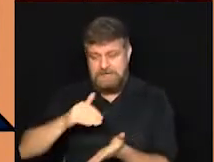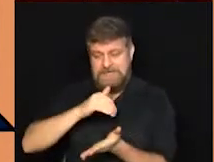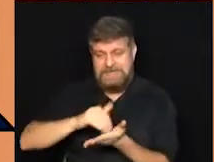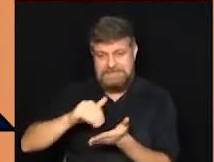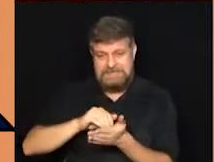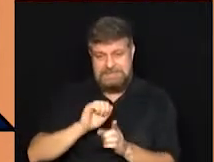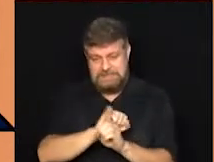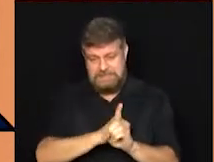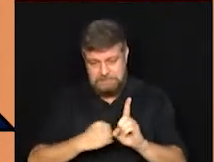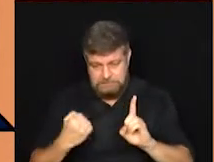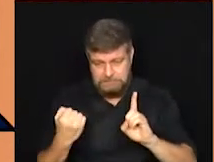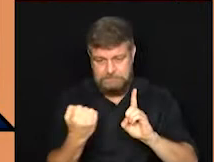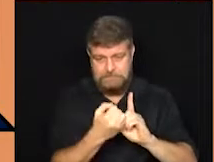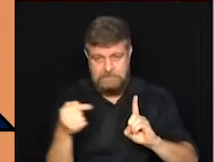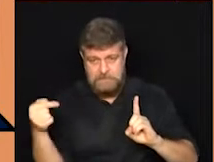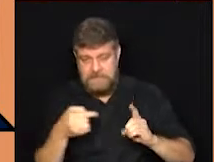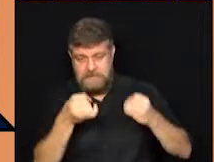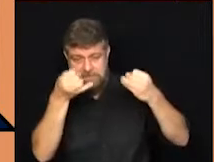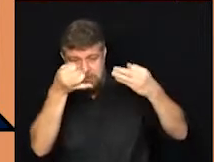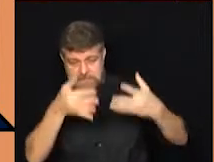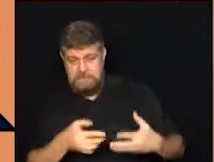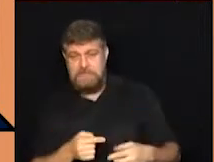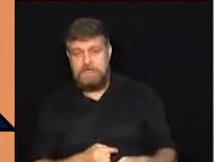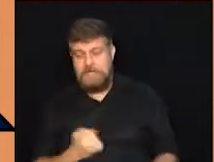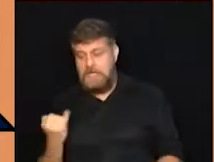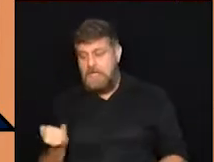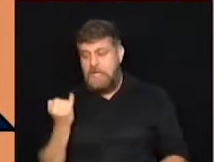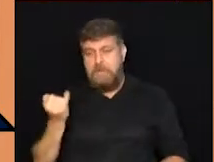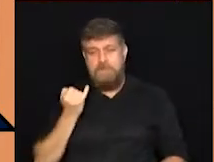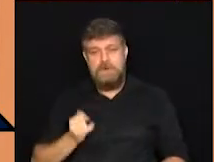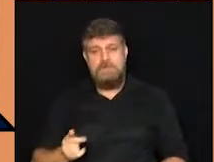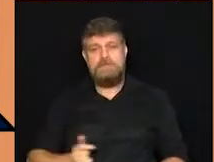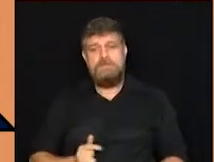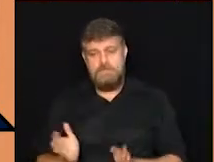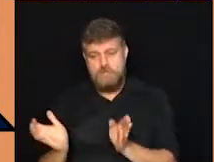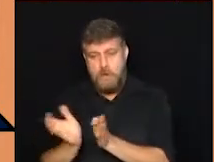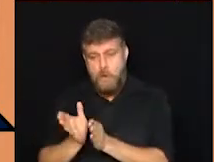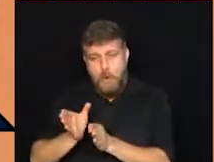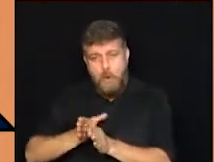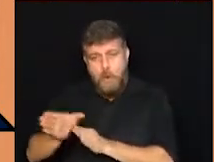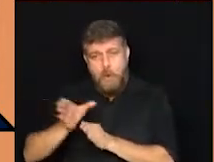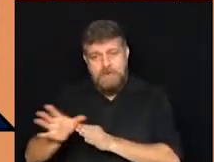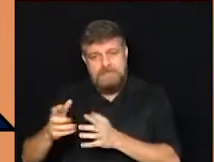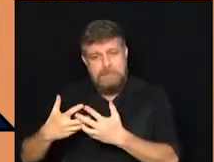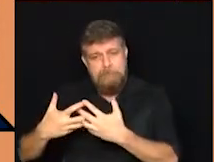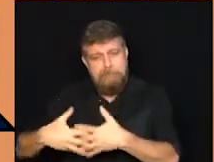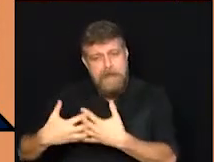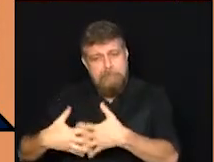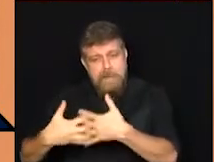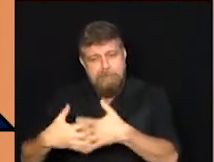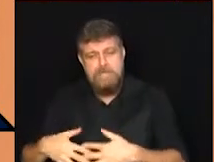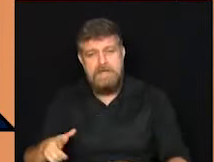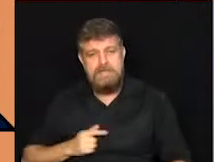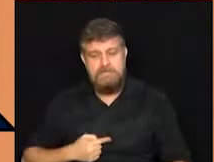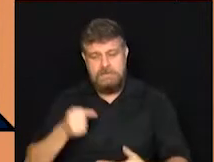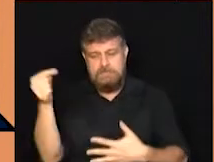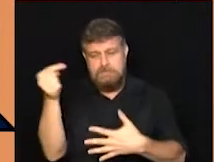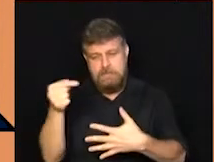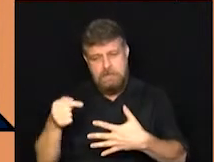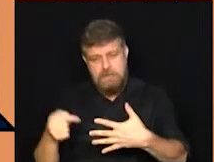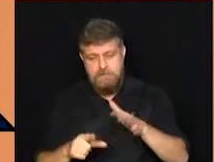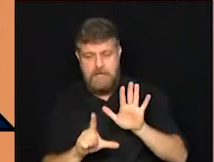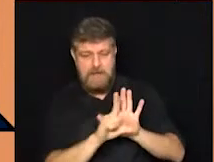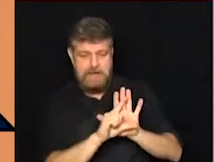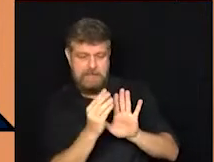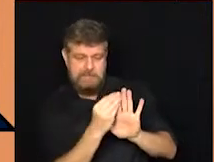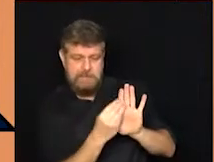falar um pouquinho da importância da gente ter o Conselho e também considerações que ela tem a fazer na nossa lei, o que é